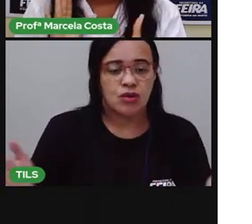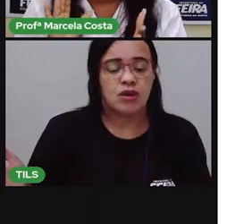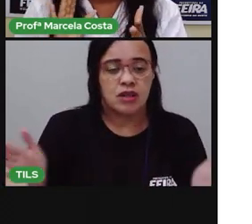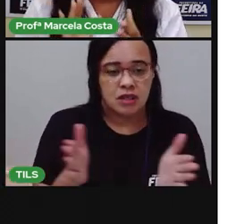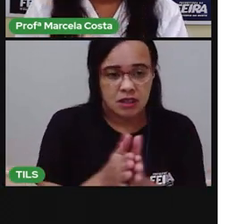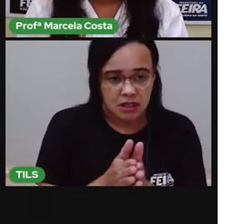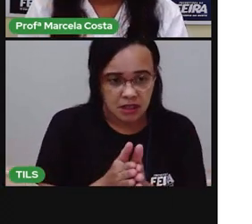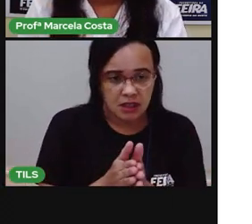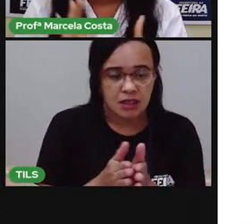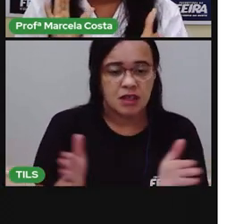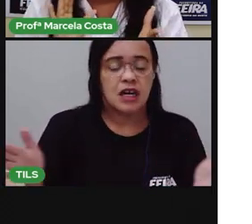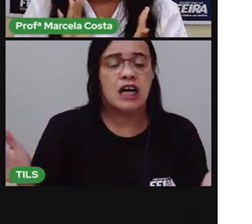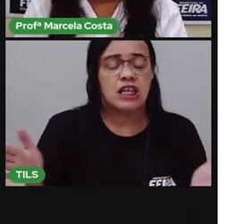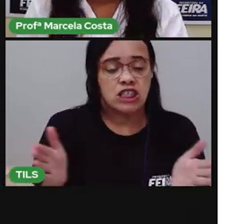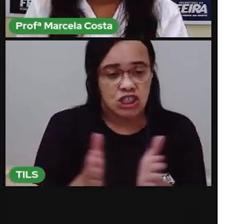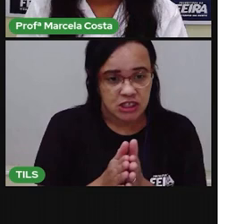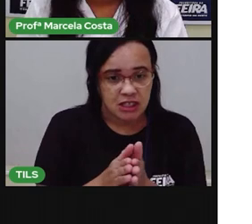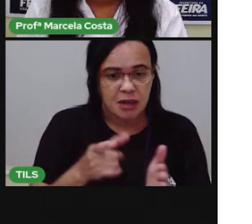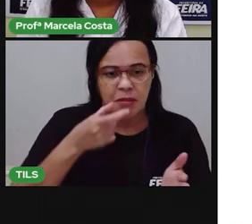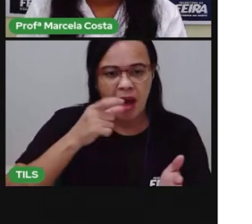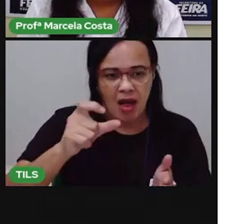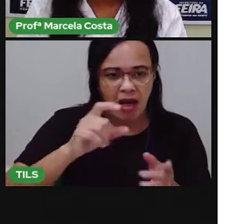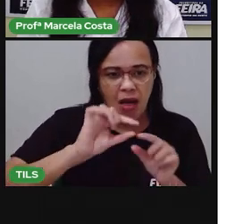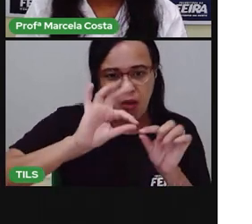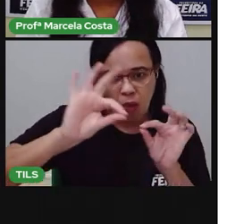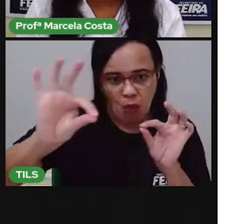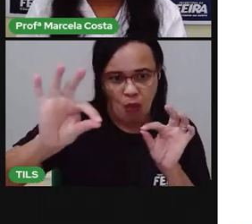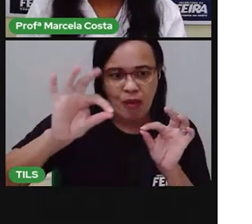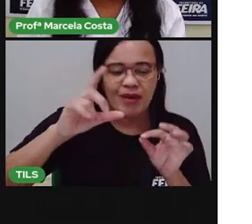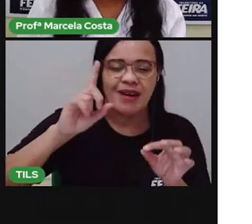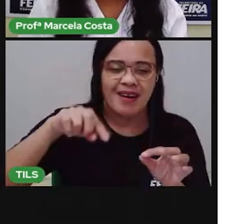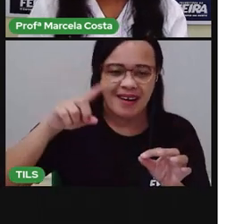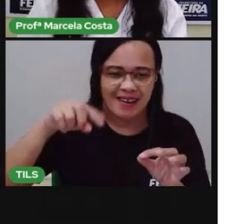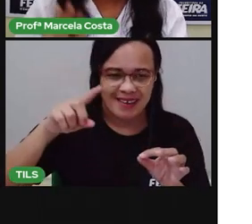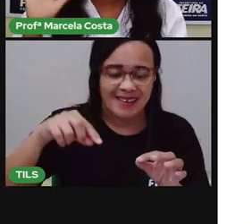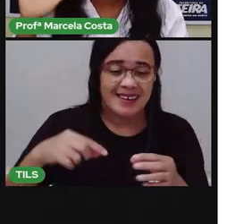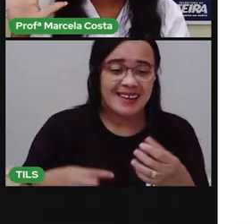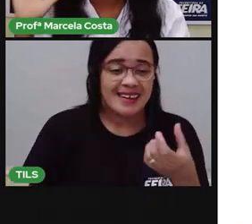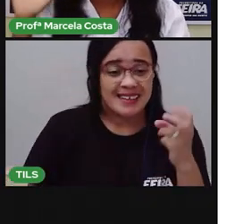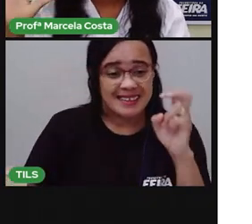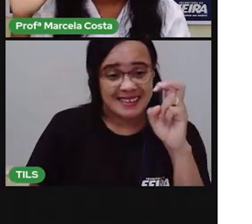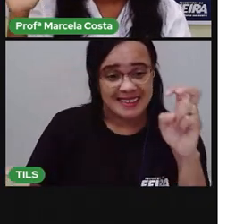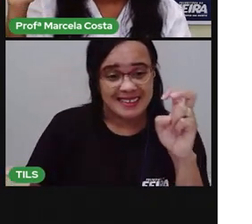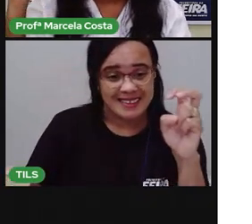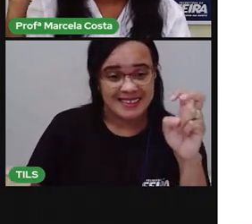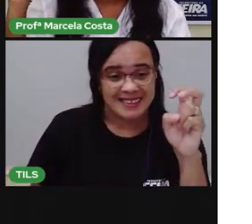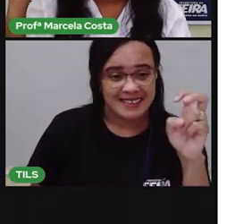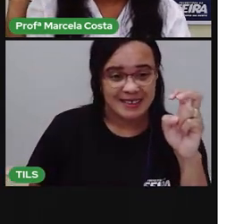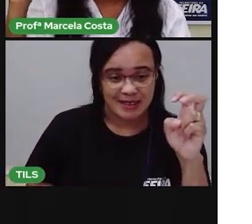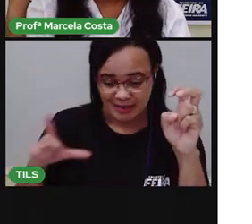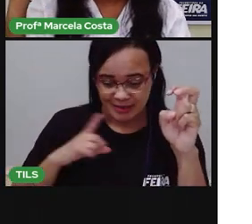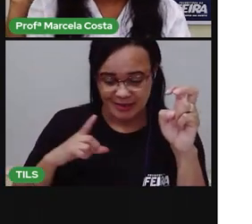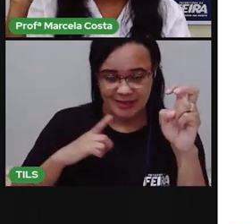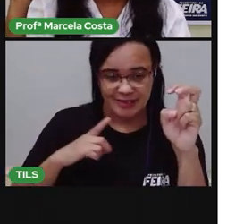do, ran, te. Então, tem cinco sílabas.